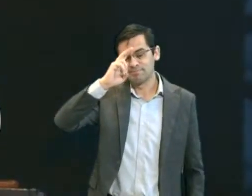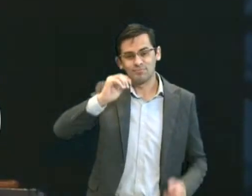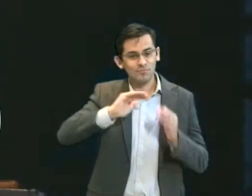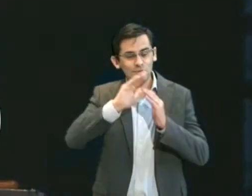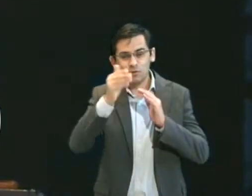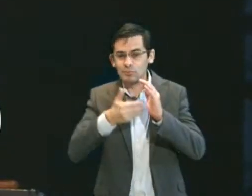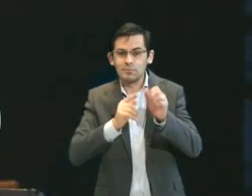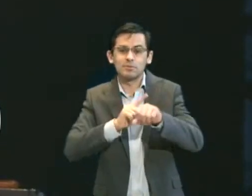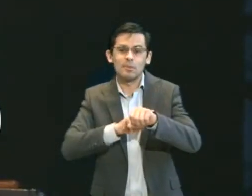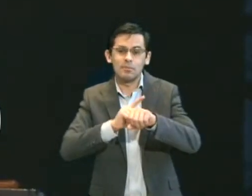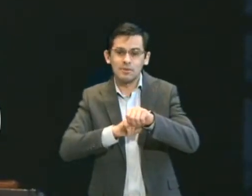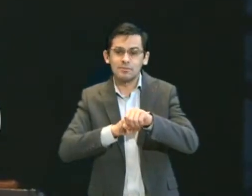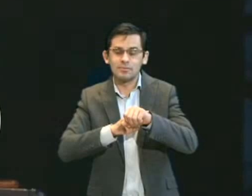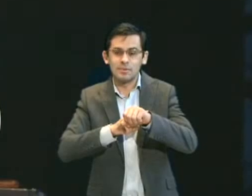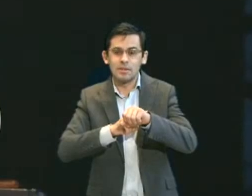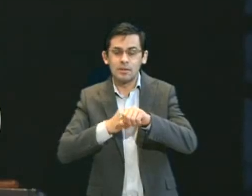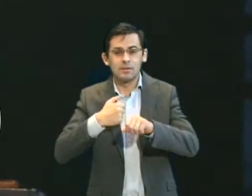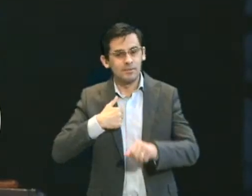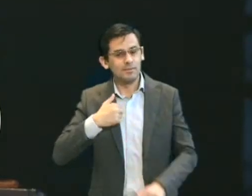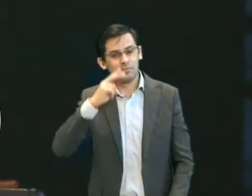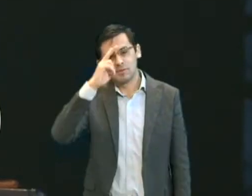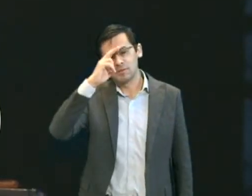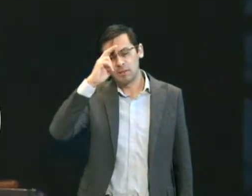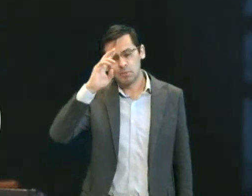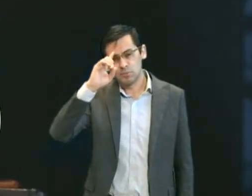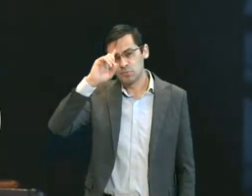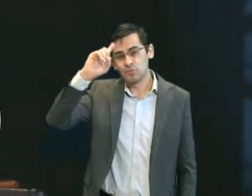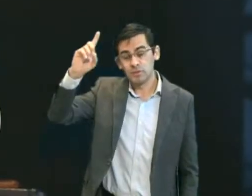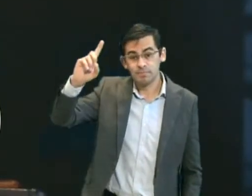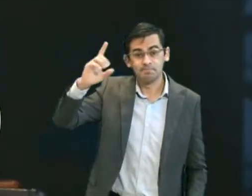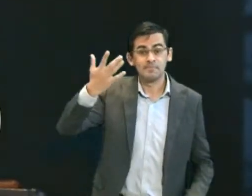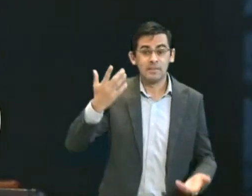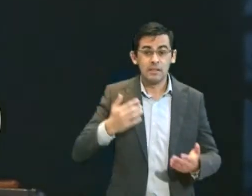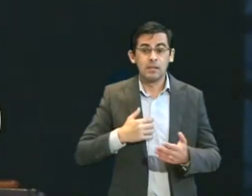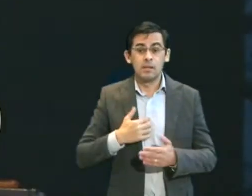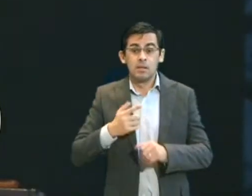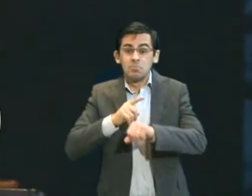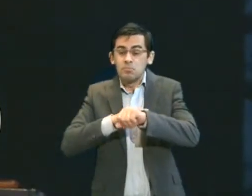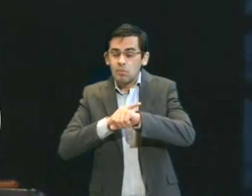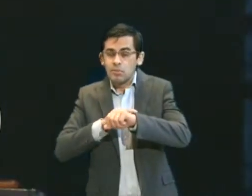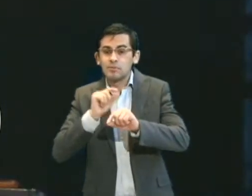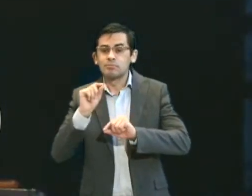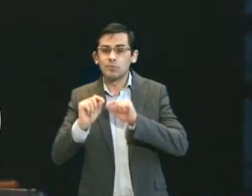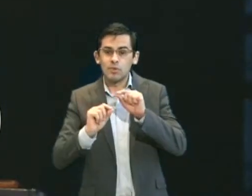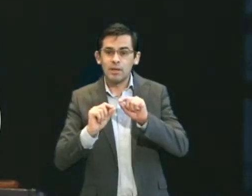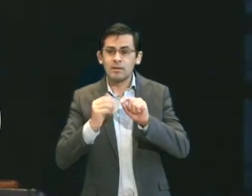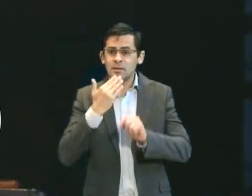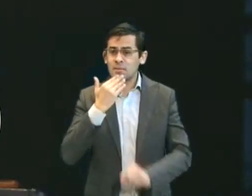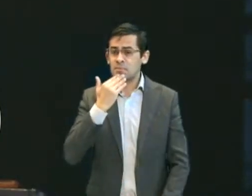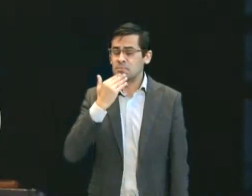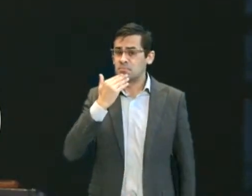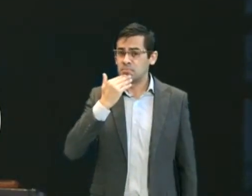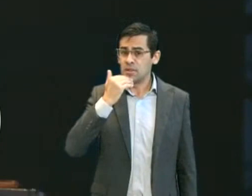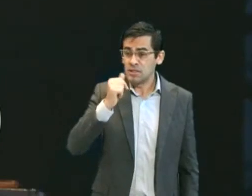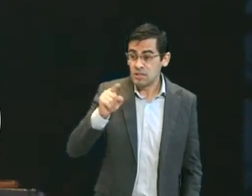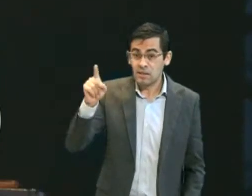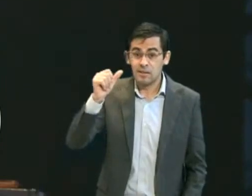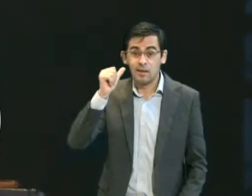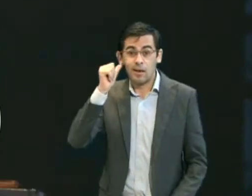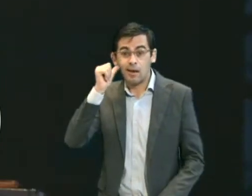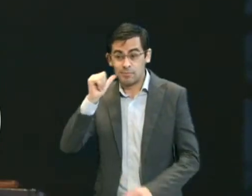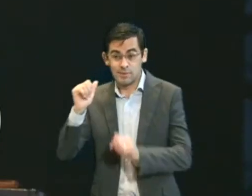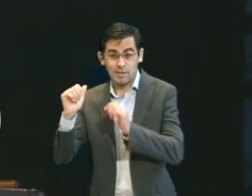vida. Eu lembro bem certinho quando eu estava naquela situação de pedir a namorada